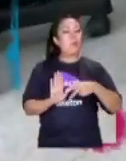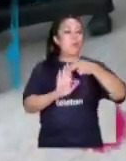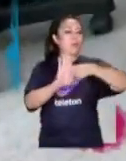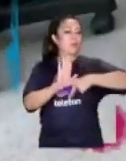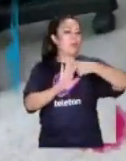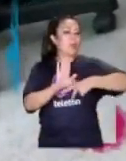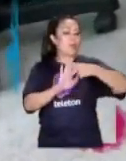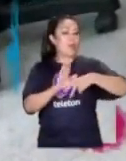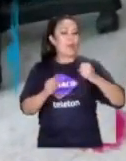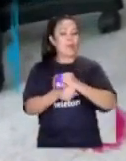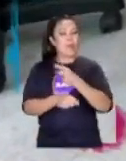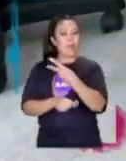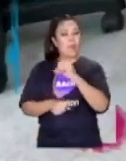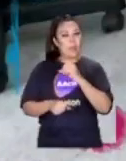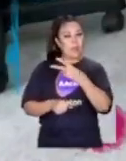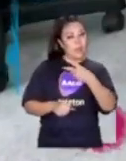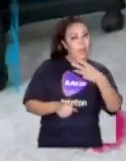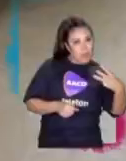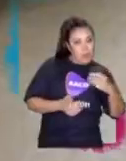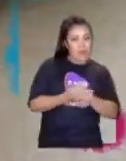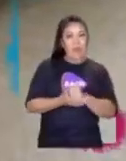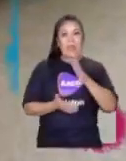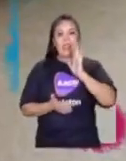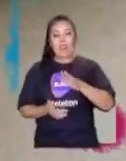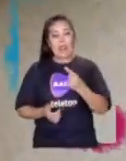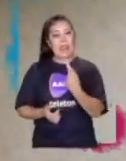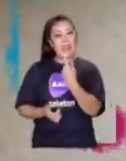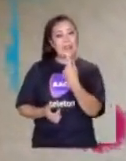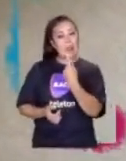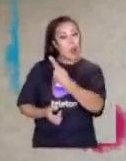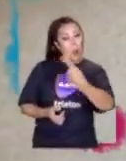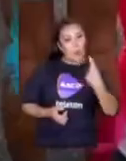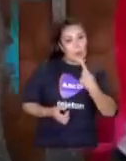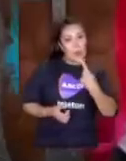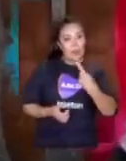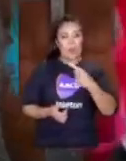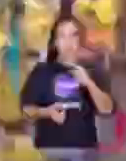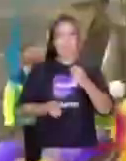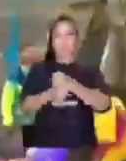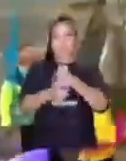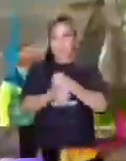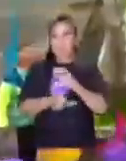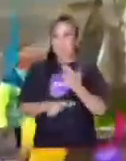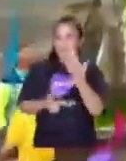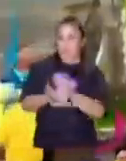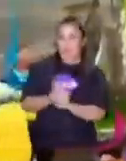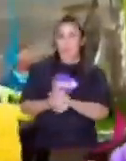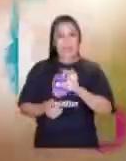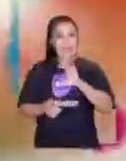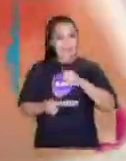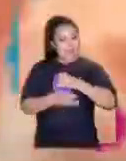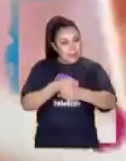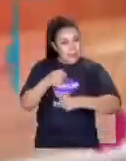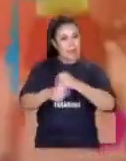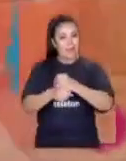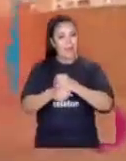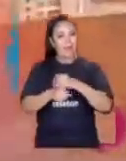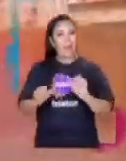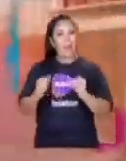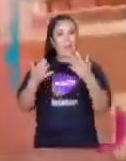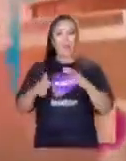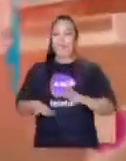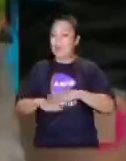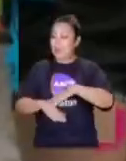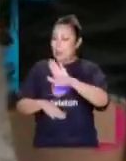em 2023, chega à sua 11ª edição. A cada ano, o evento torna-se ainda